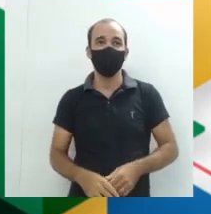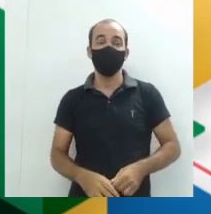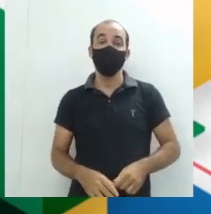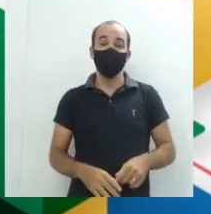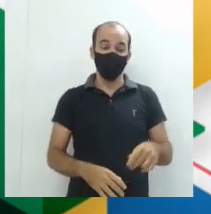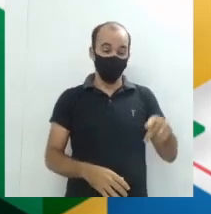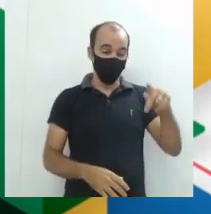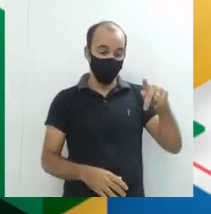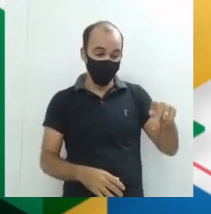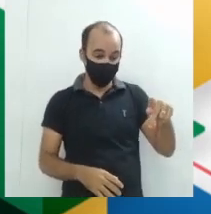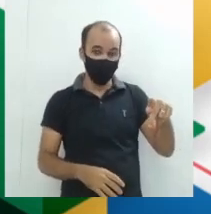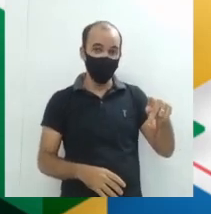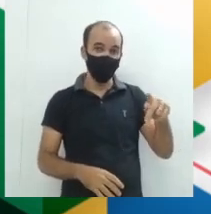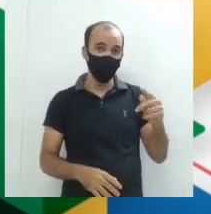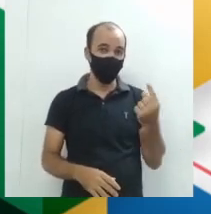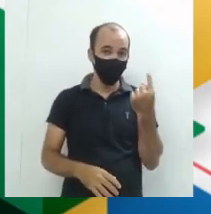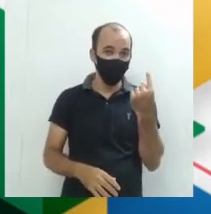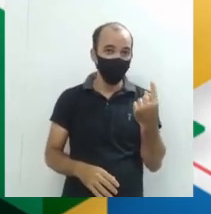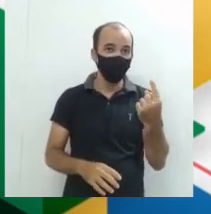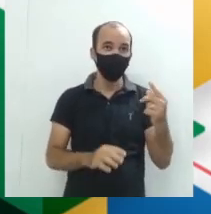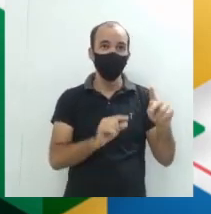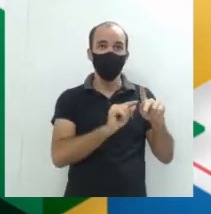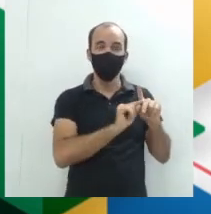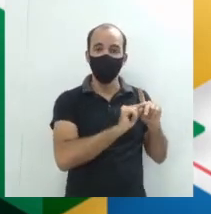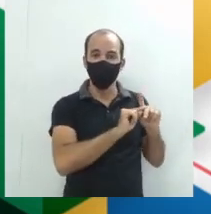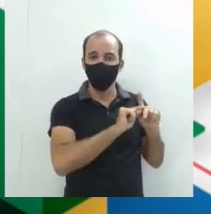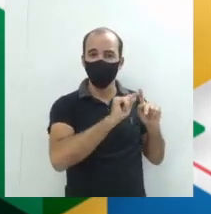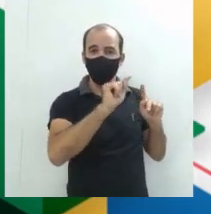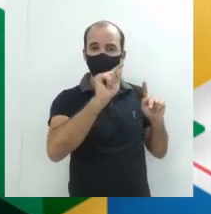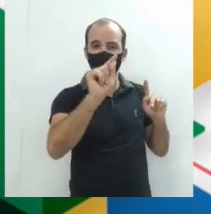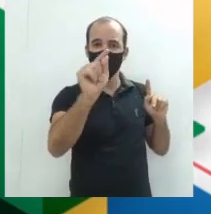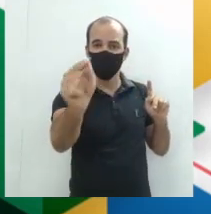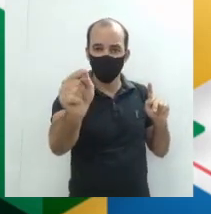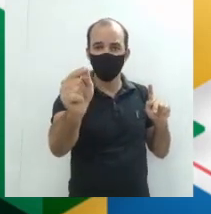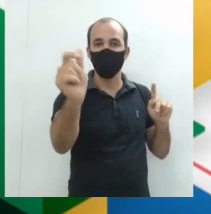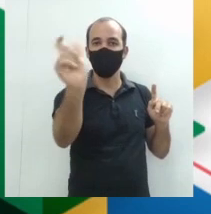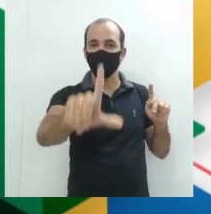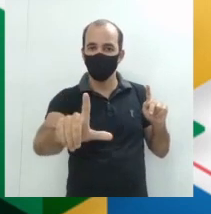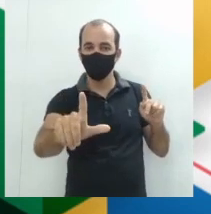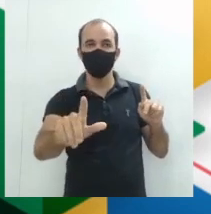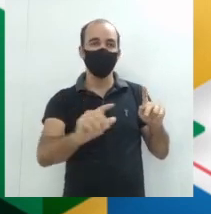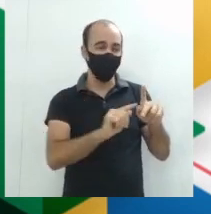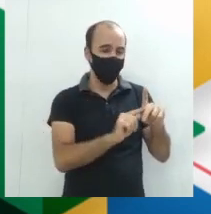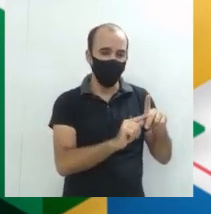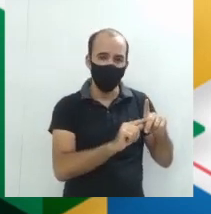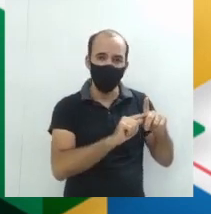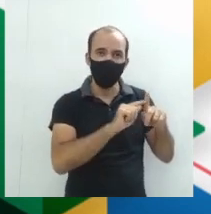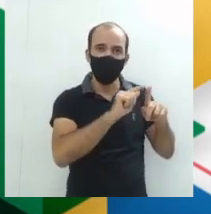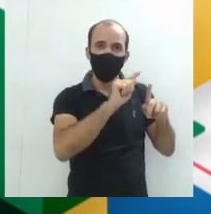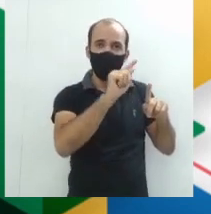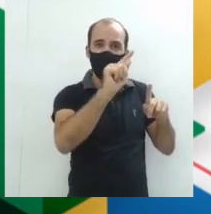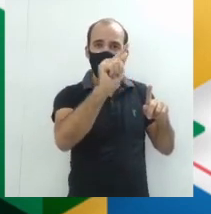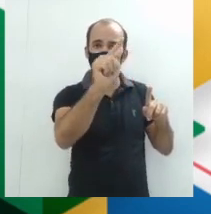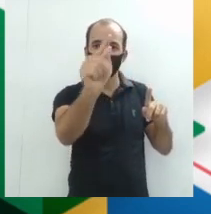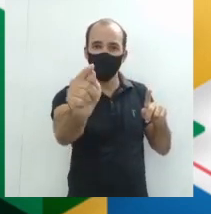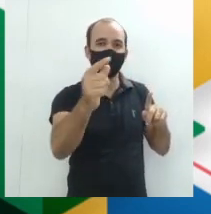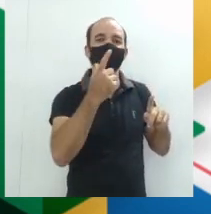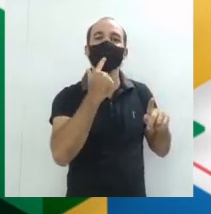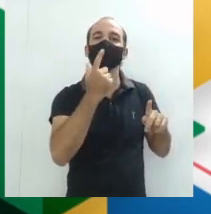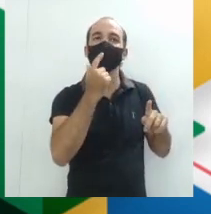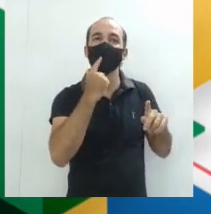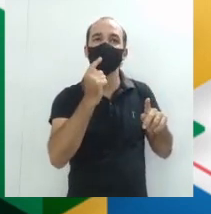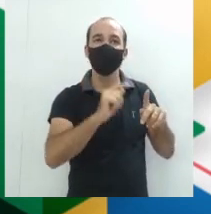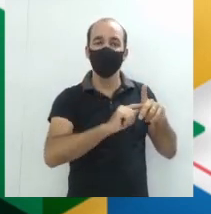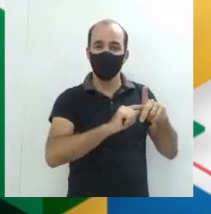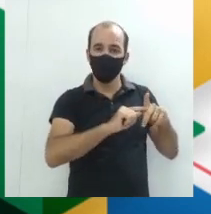T1. Significa dizer posição 1, instante 1. P2, T2.